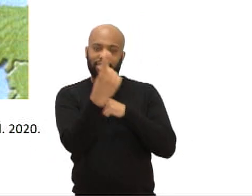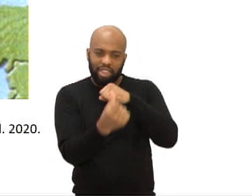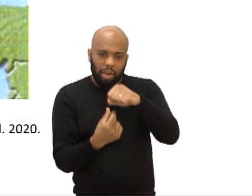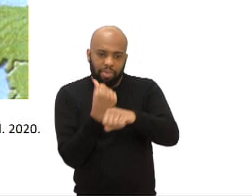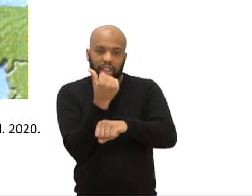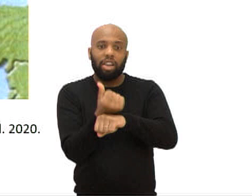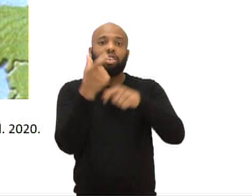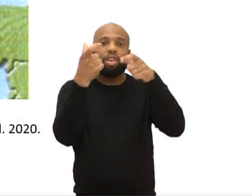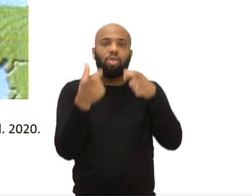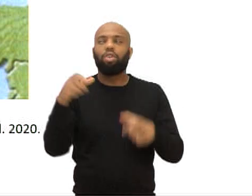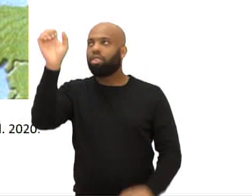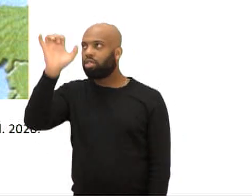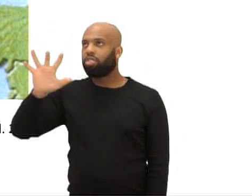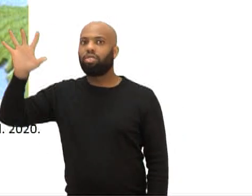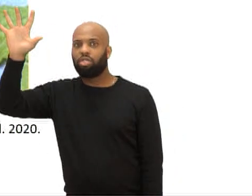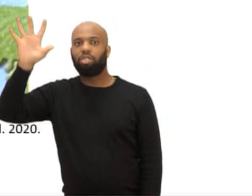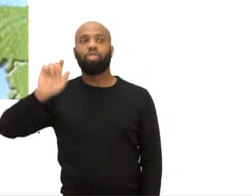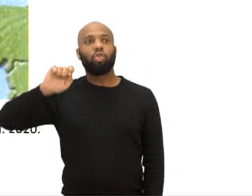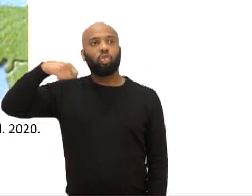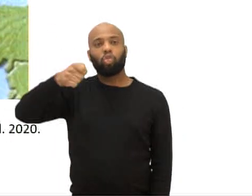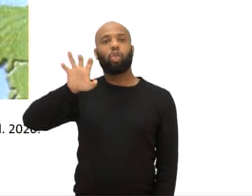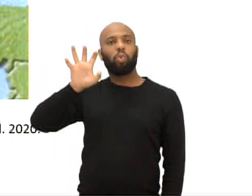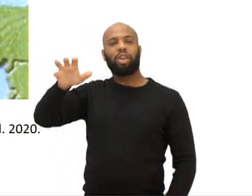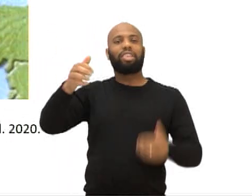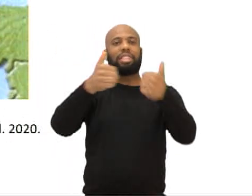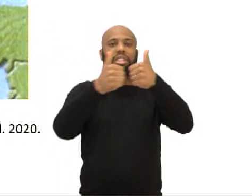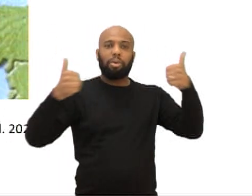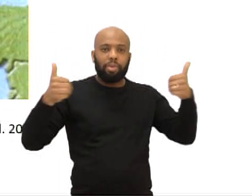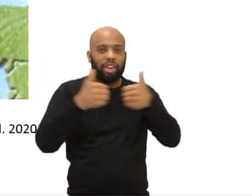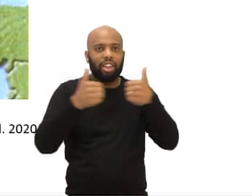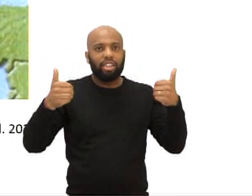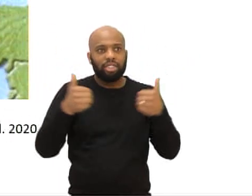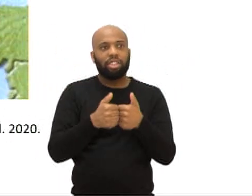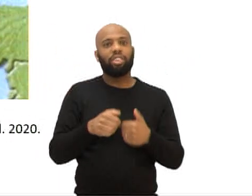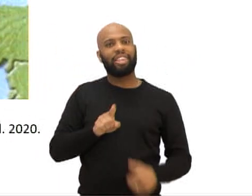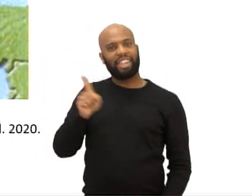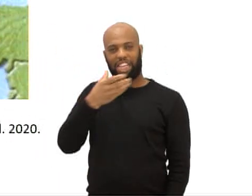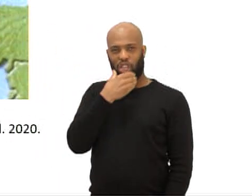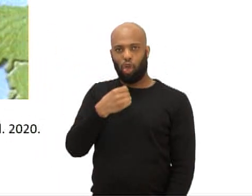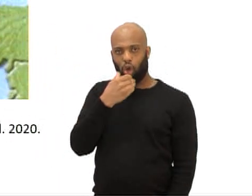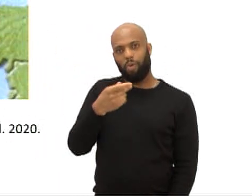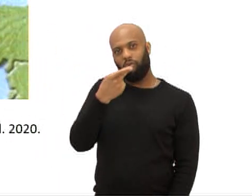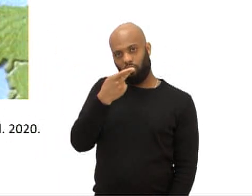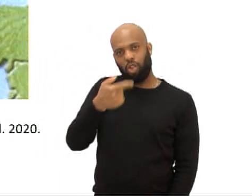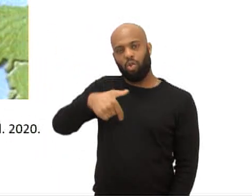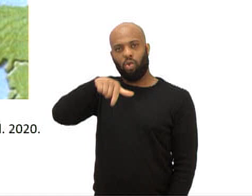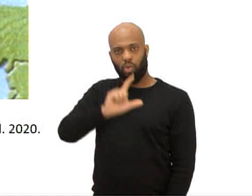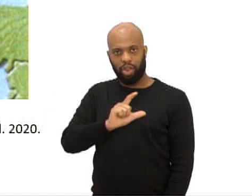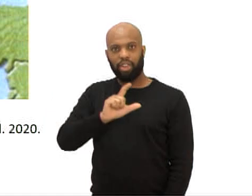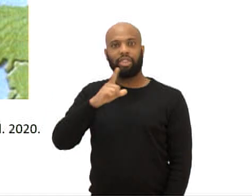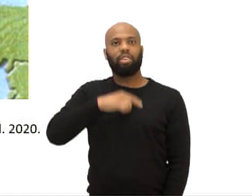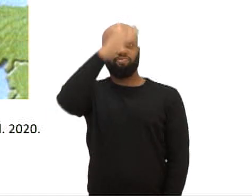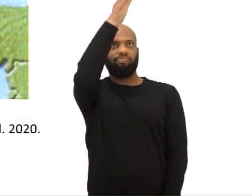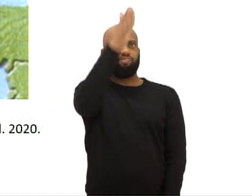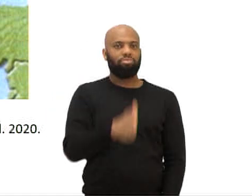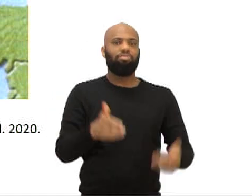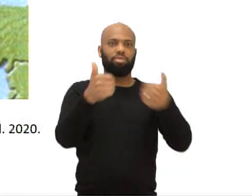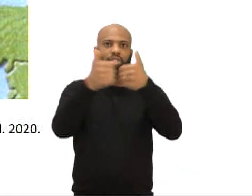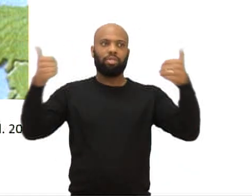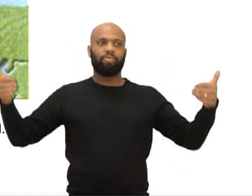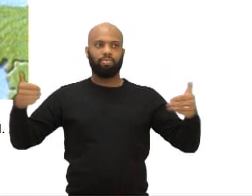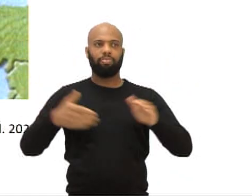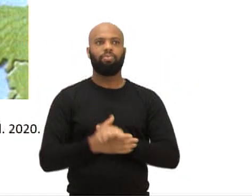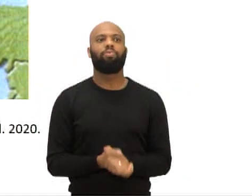na Europa. E é sobre essa divisão que o Winston Churchill está falando, a cortina